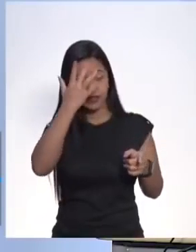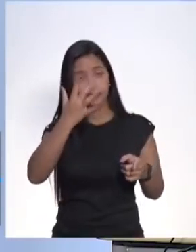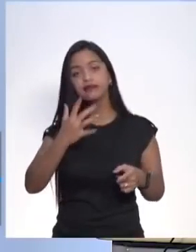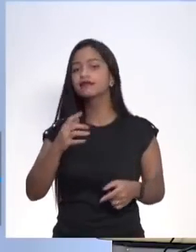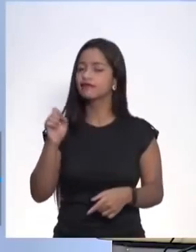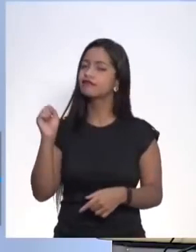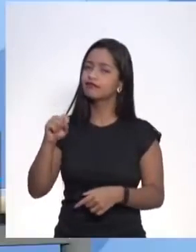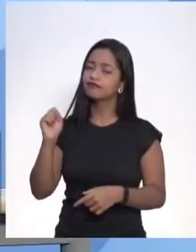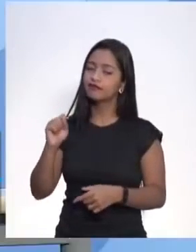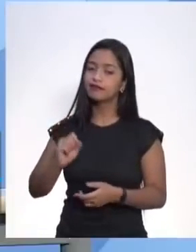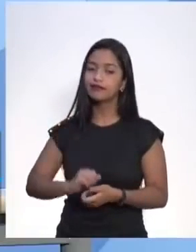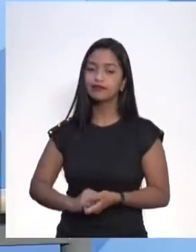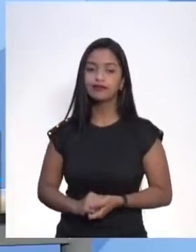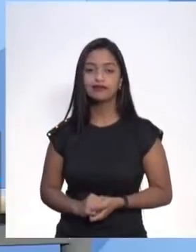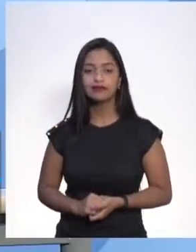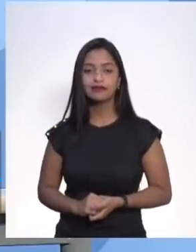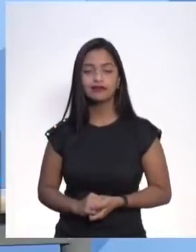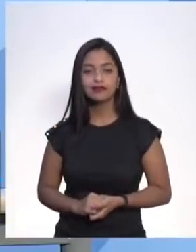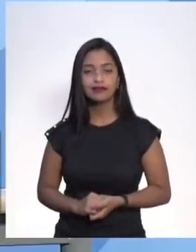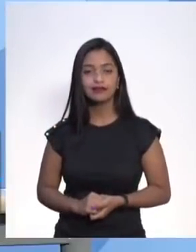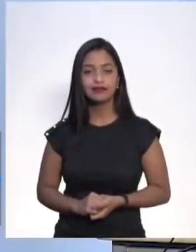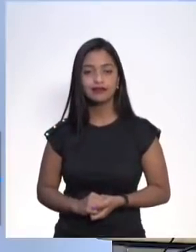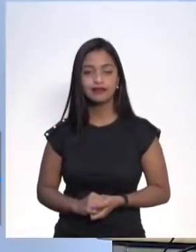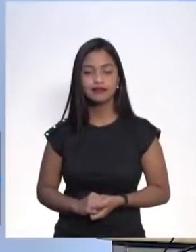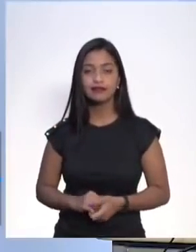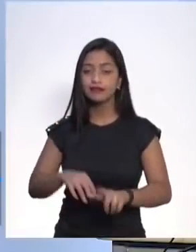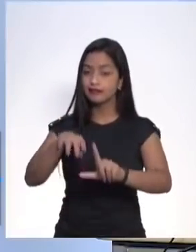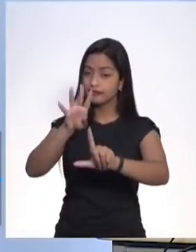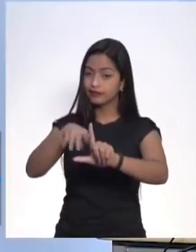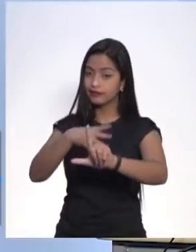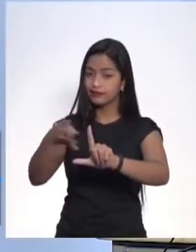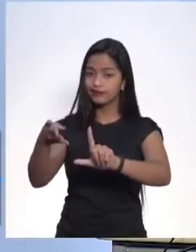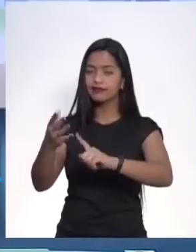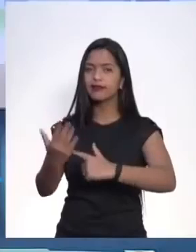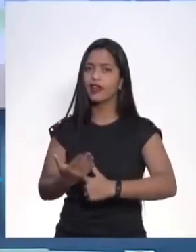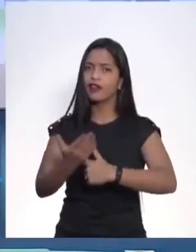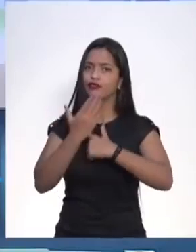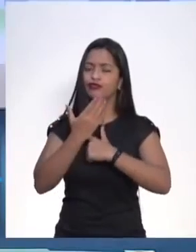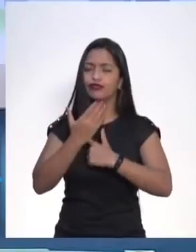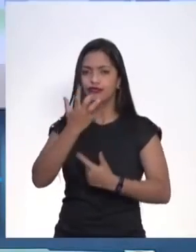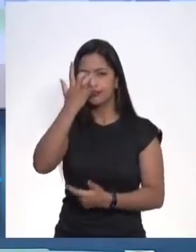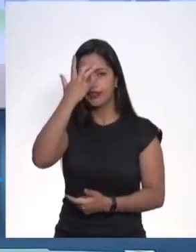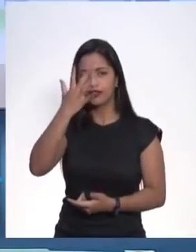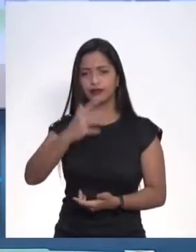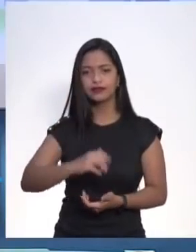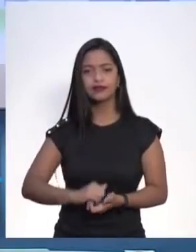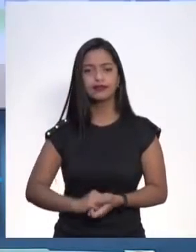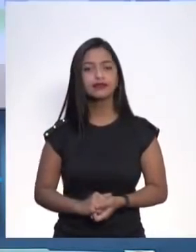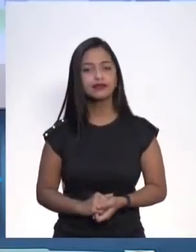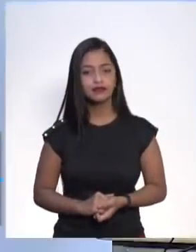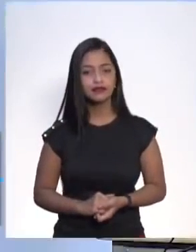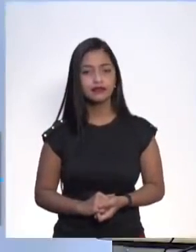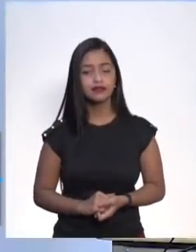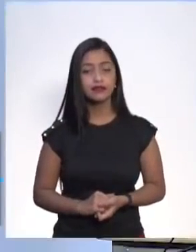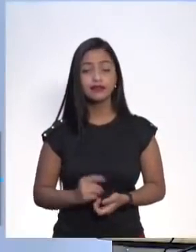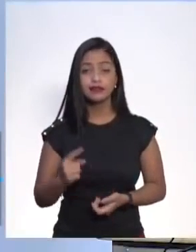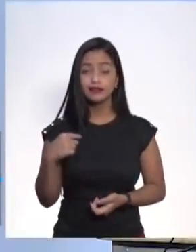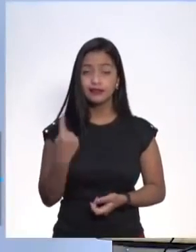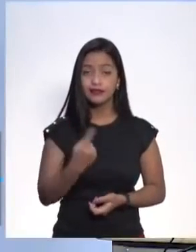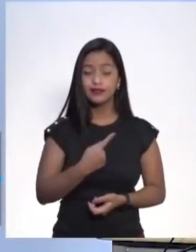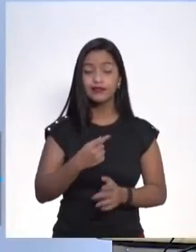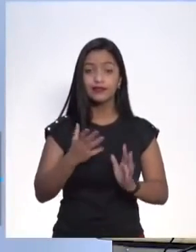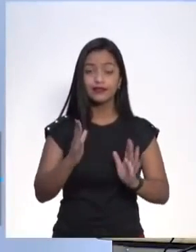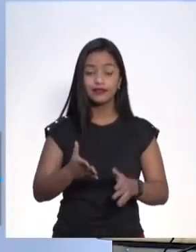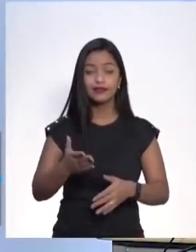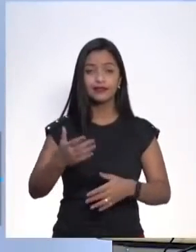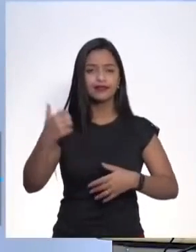acredito que sim. A malha facilita bastante para a construção. Claro. Inclusive, nós comentamos bastante, nós